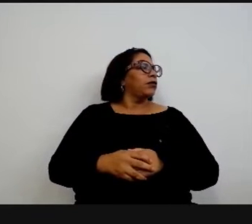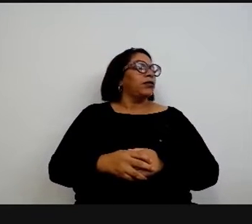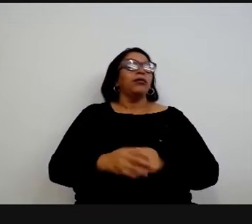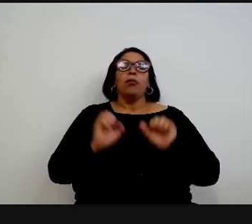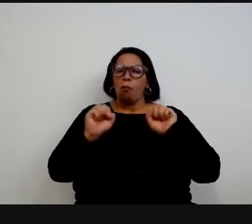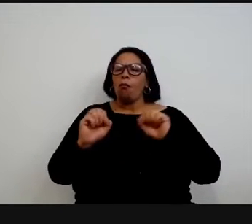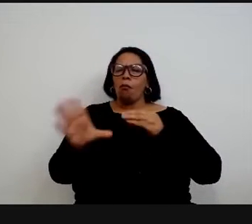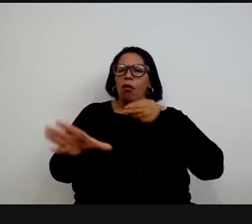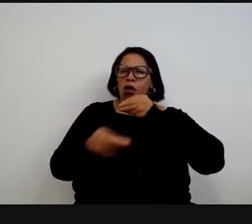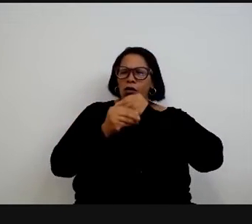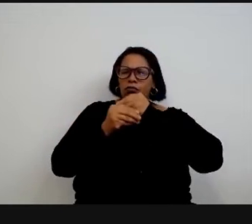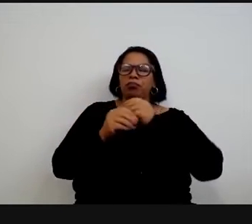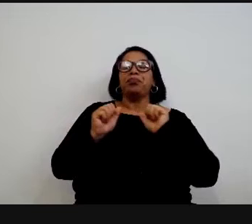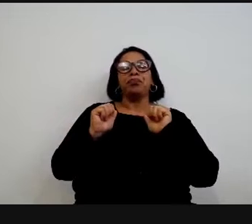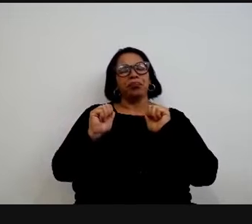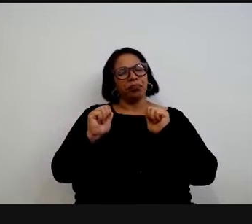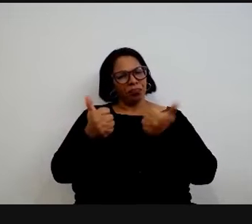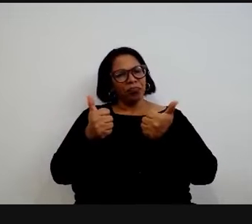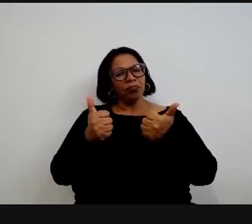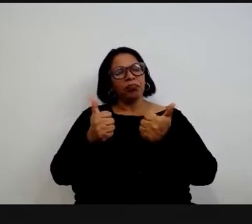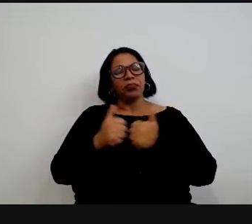Sim, por favor.